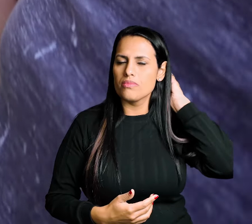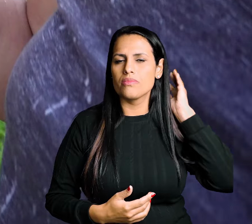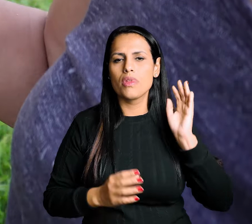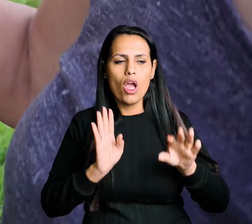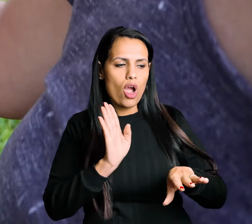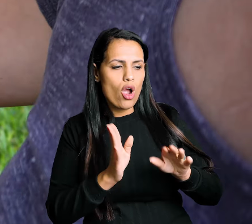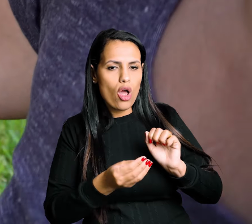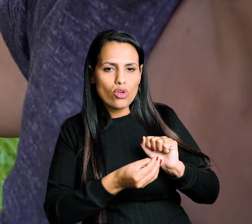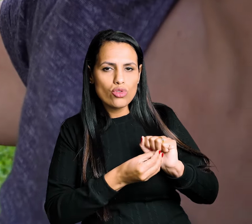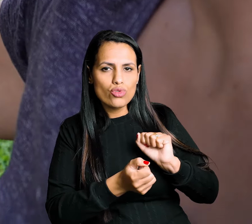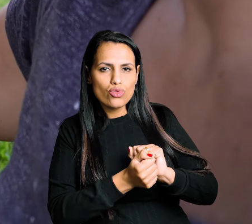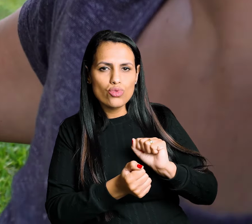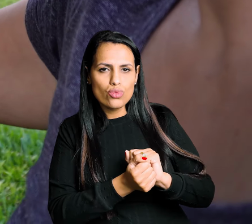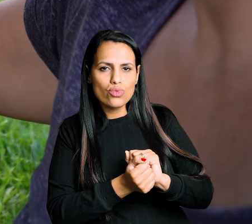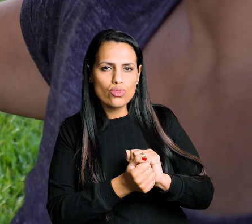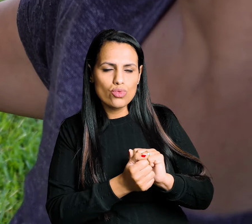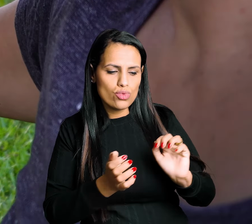esse tijolinho aqui, ó.